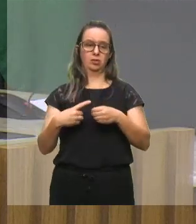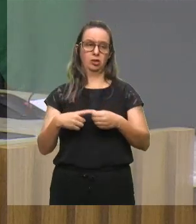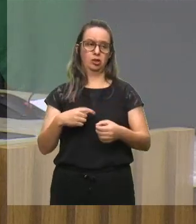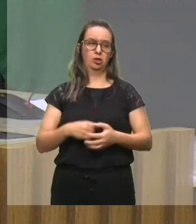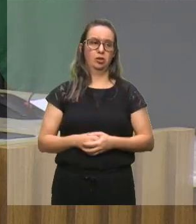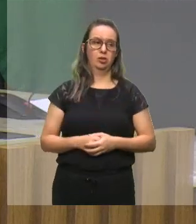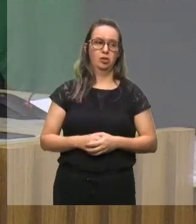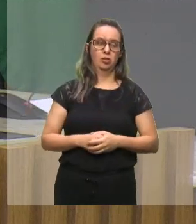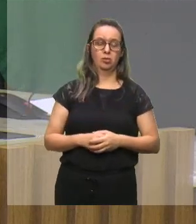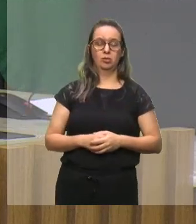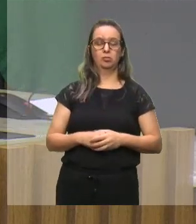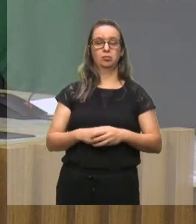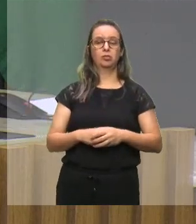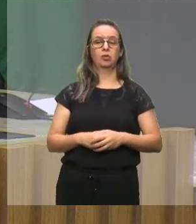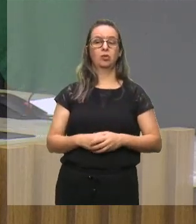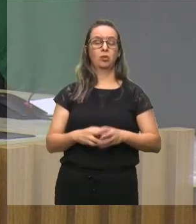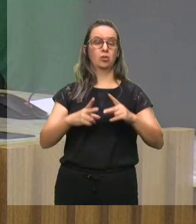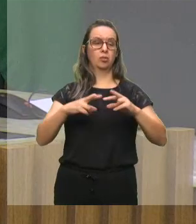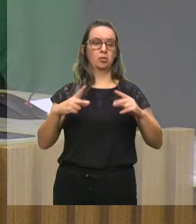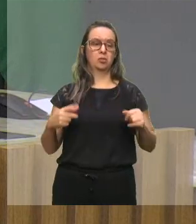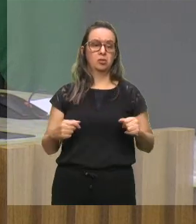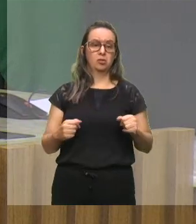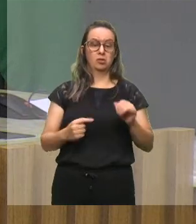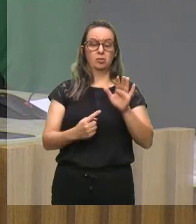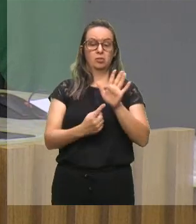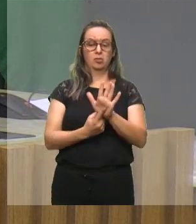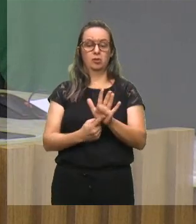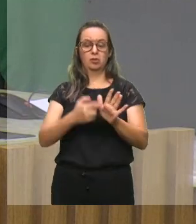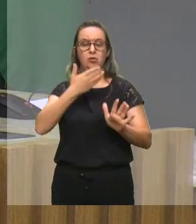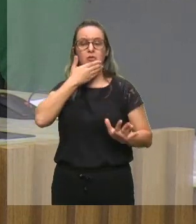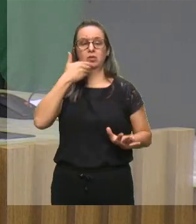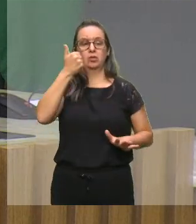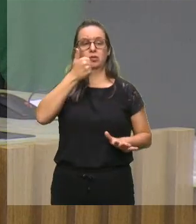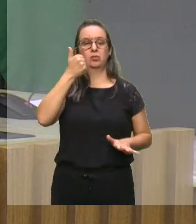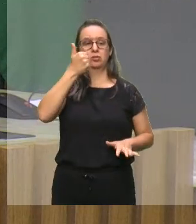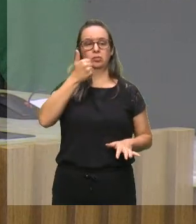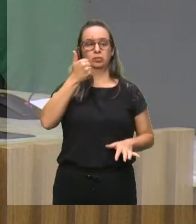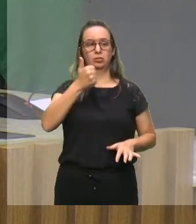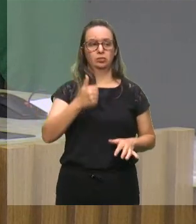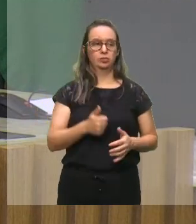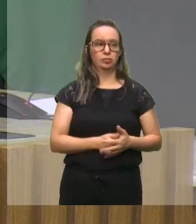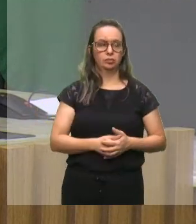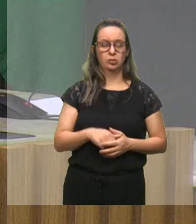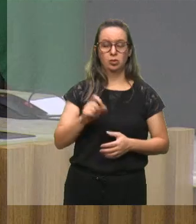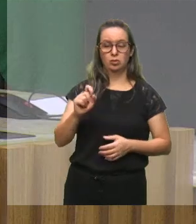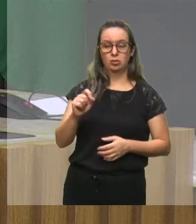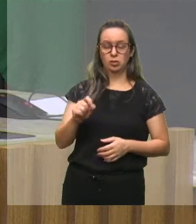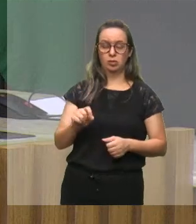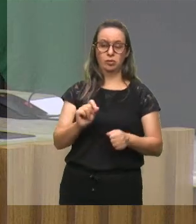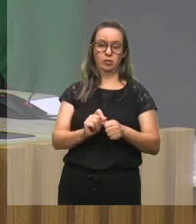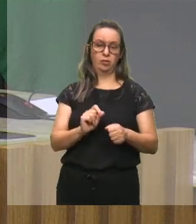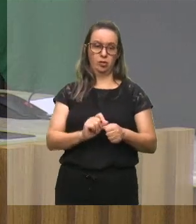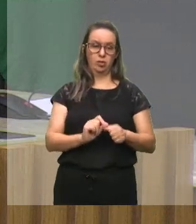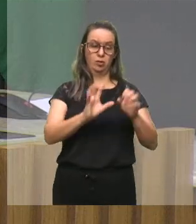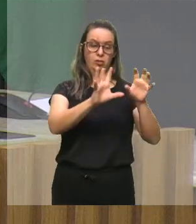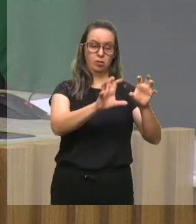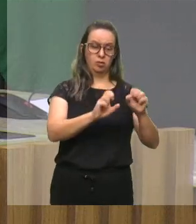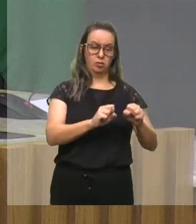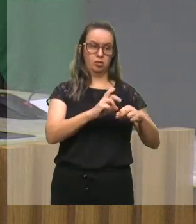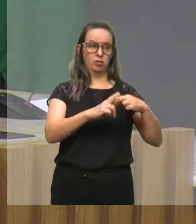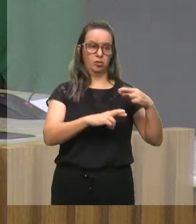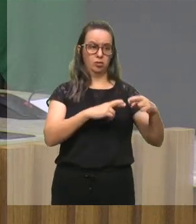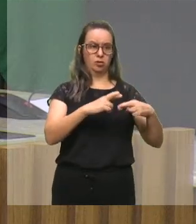mais assim para trazer melhorias e questão dos materiais coletados na cidade, né? É isso